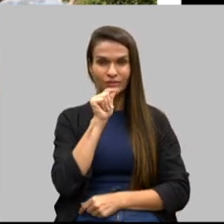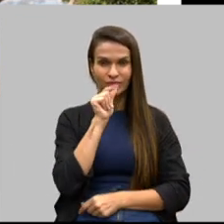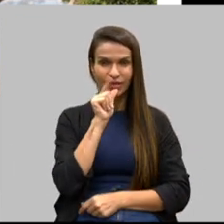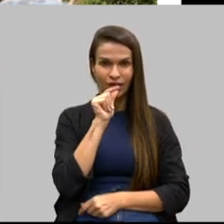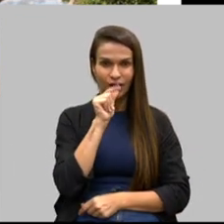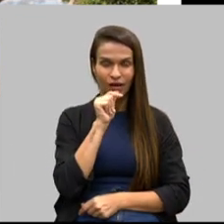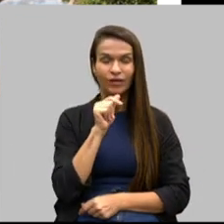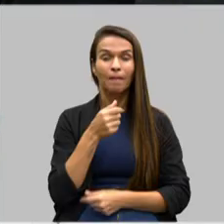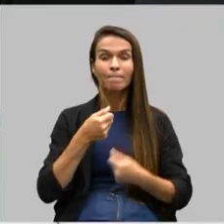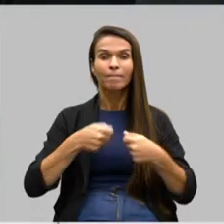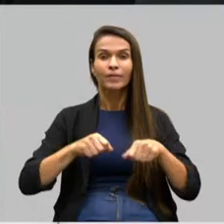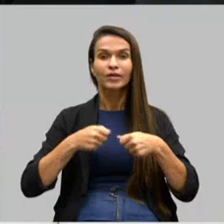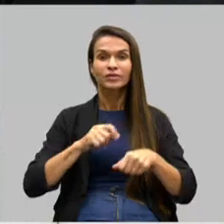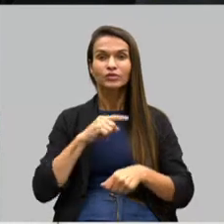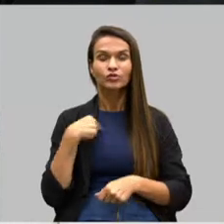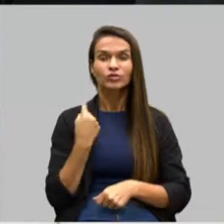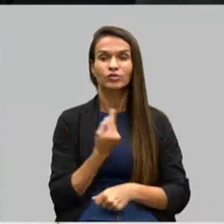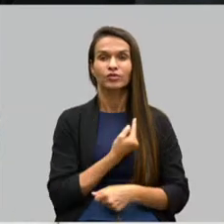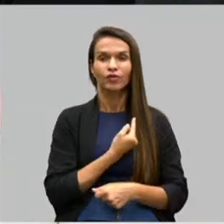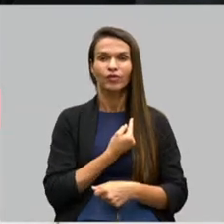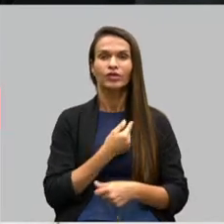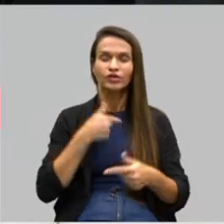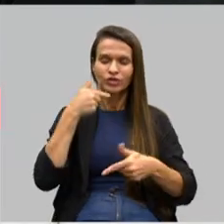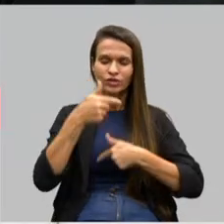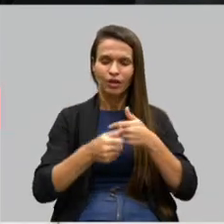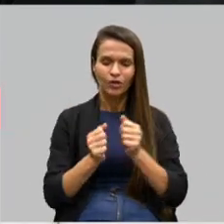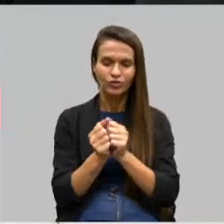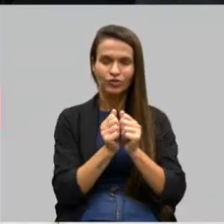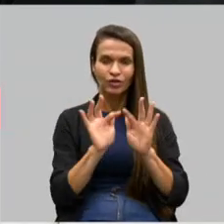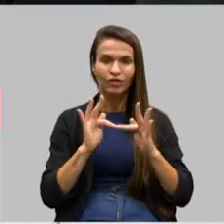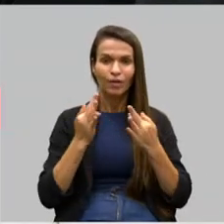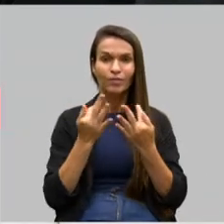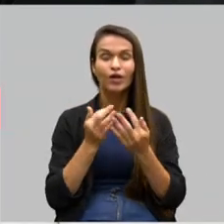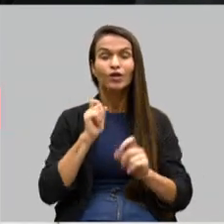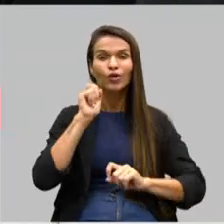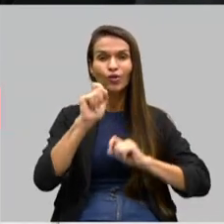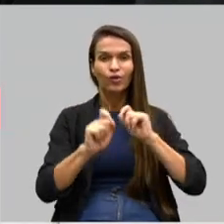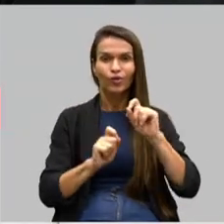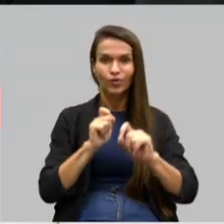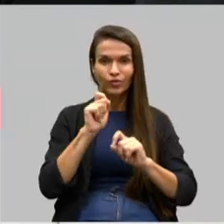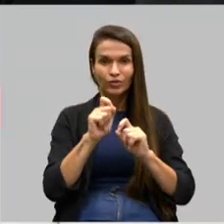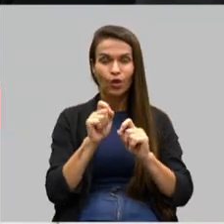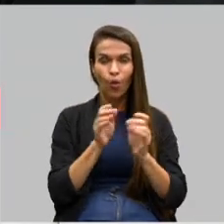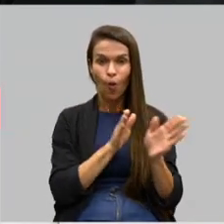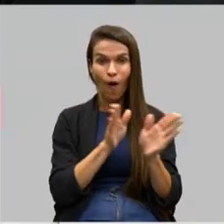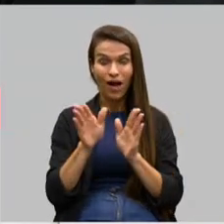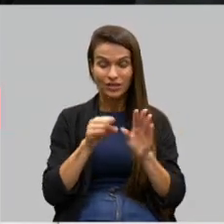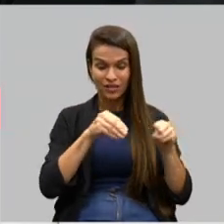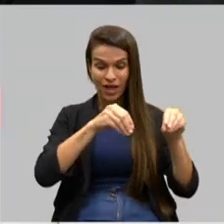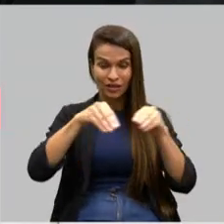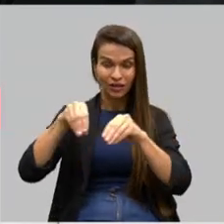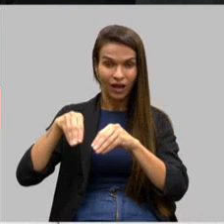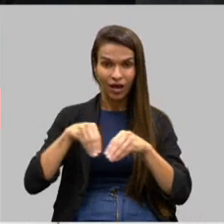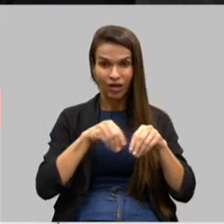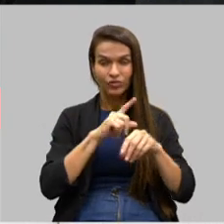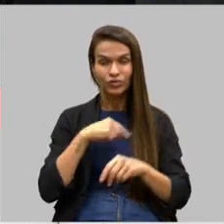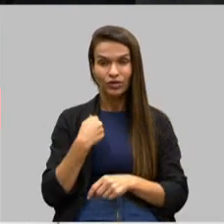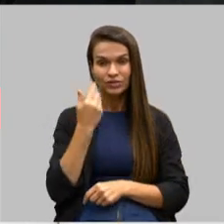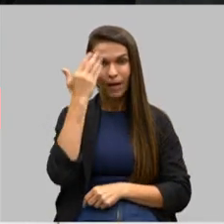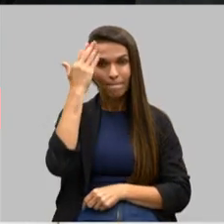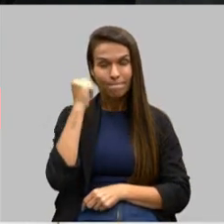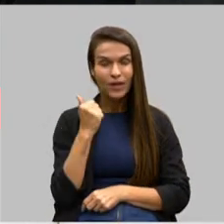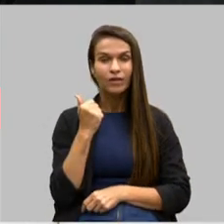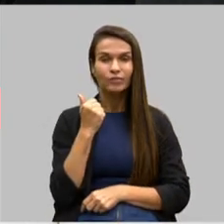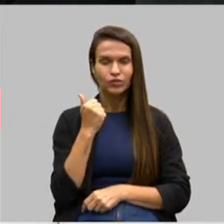faz-se necessário que a gente trabalhe com as famílias o quê? A questão do acesso à terra. Porque nós sabemos que um